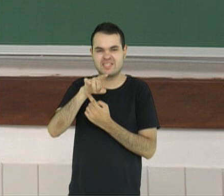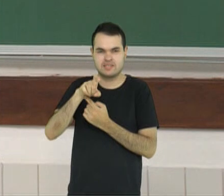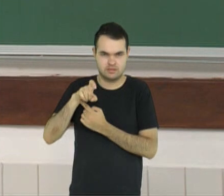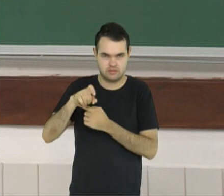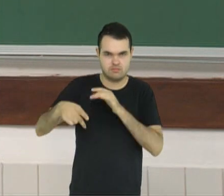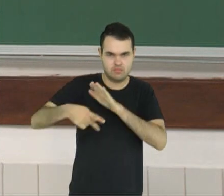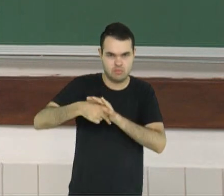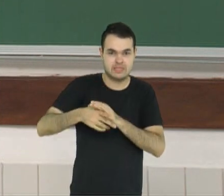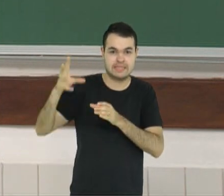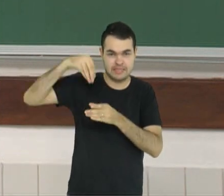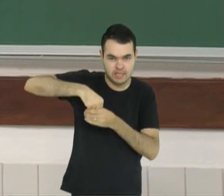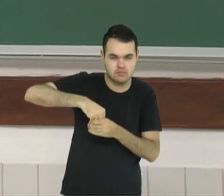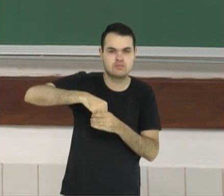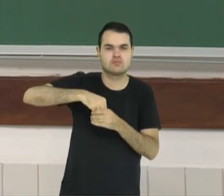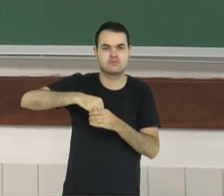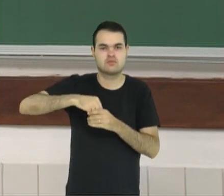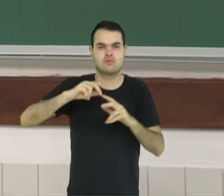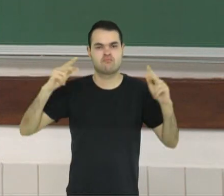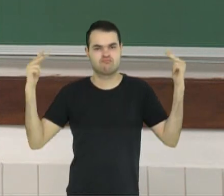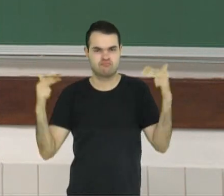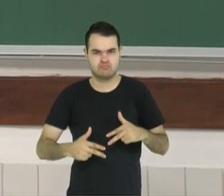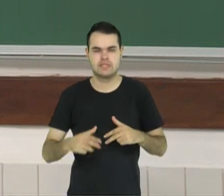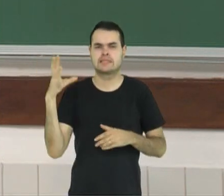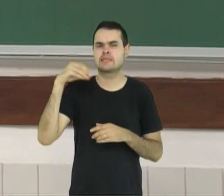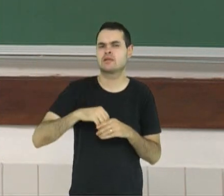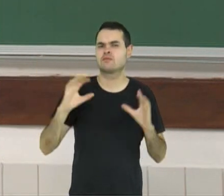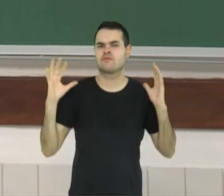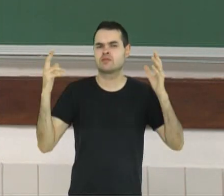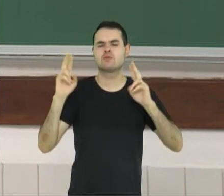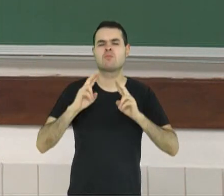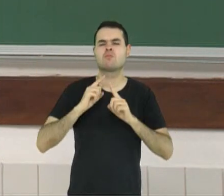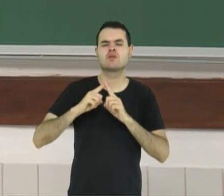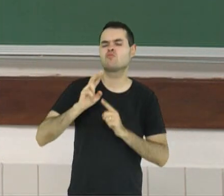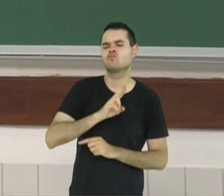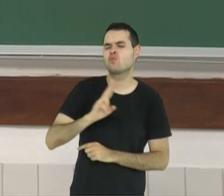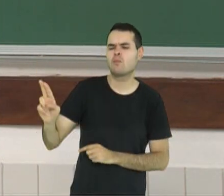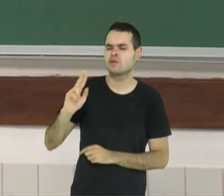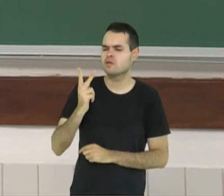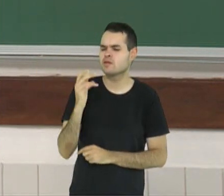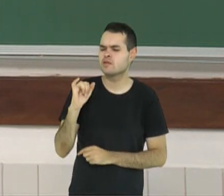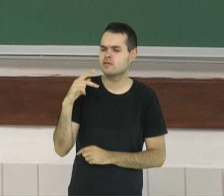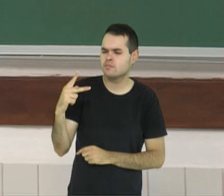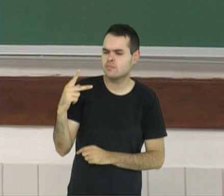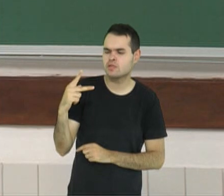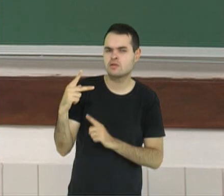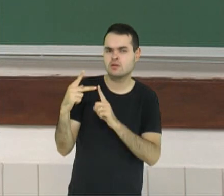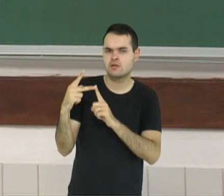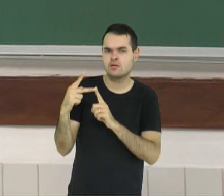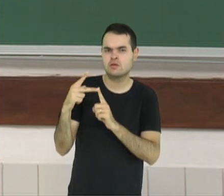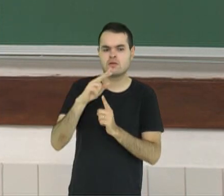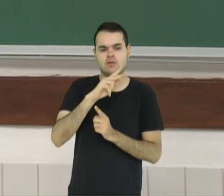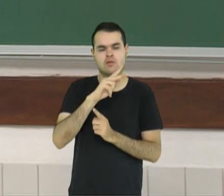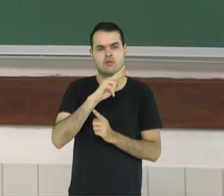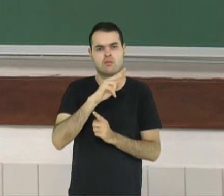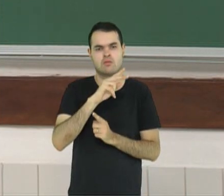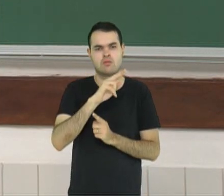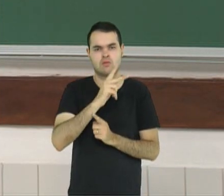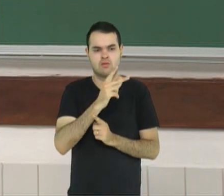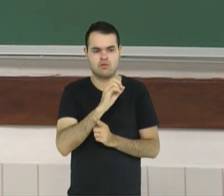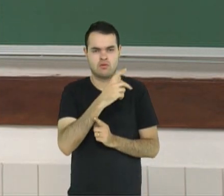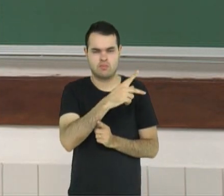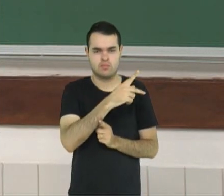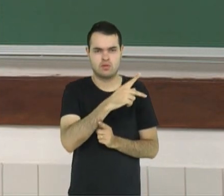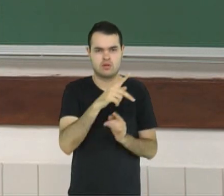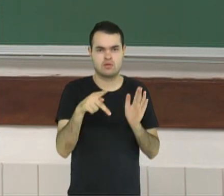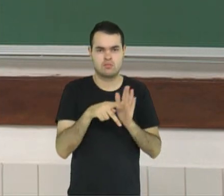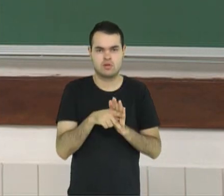Dentro de uma festa, só para a gente saber de onde surgiu o nome hip hop. Lembrando que hip quer dizer quadril, hop quer dizer pulo, né? Então seria